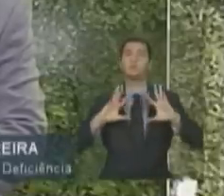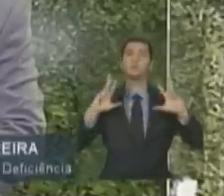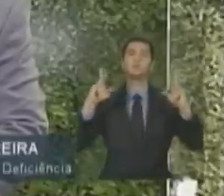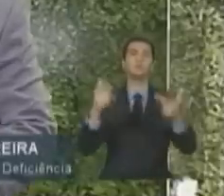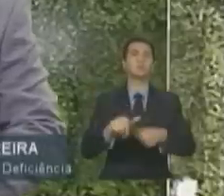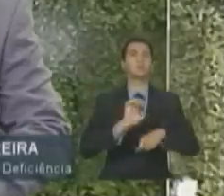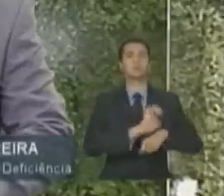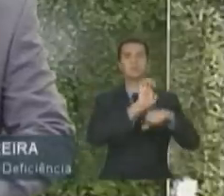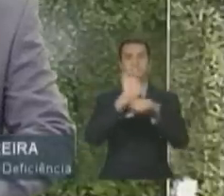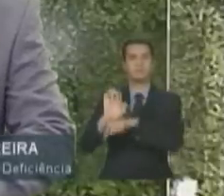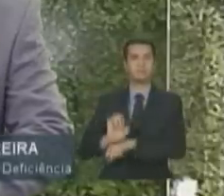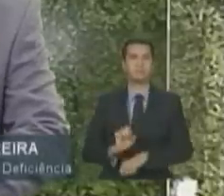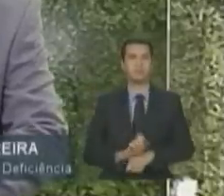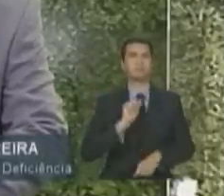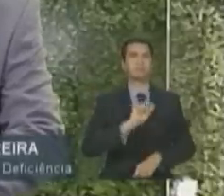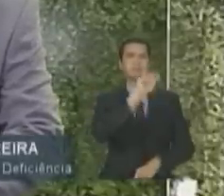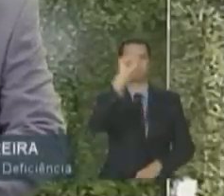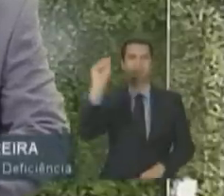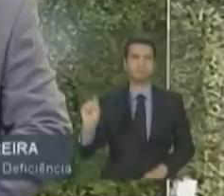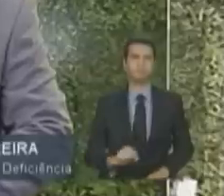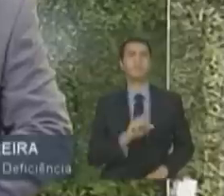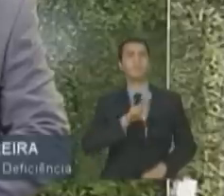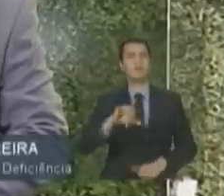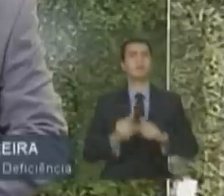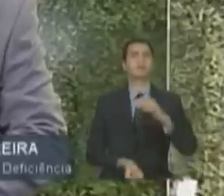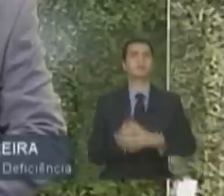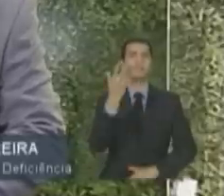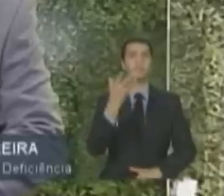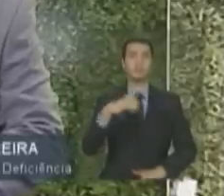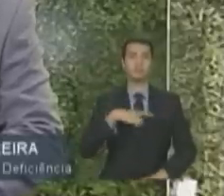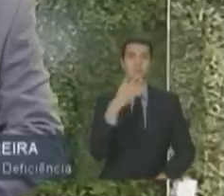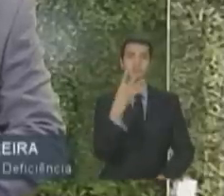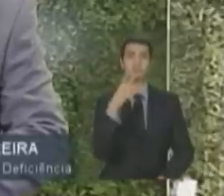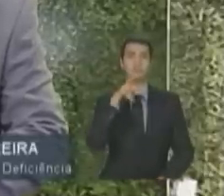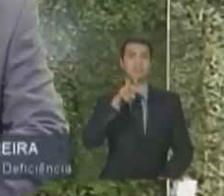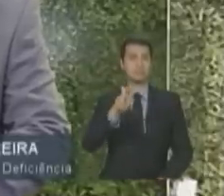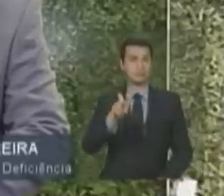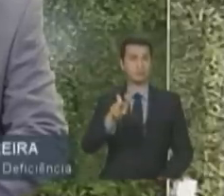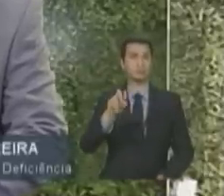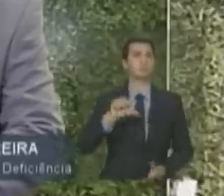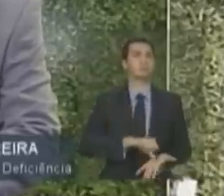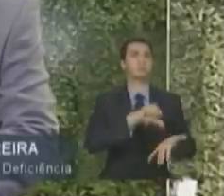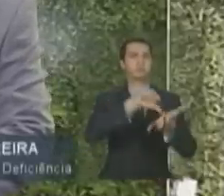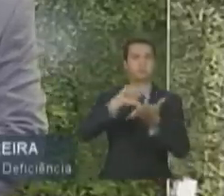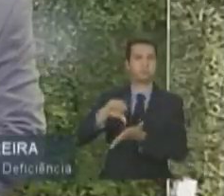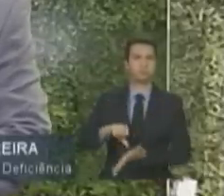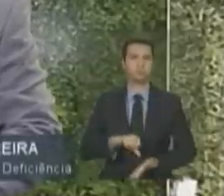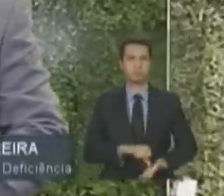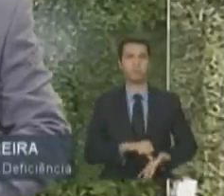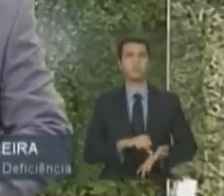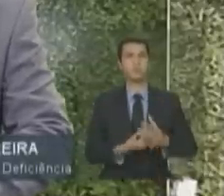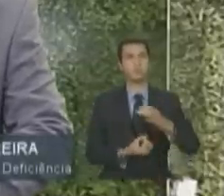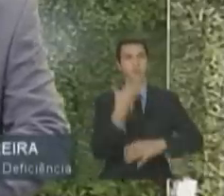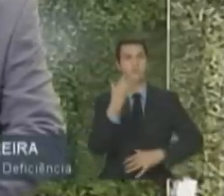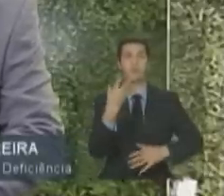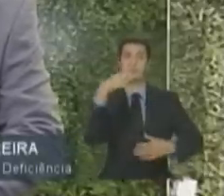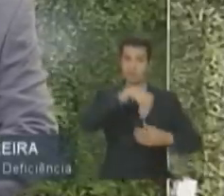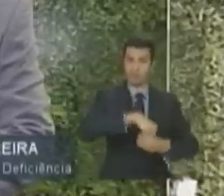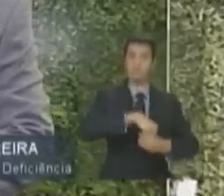centros, que serão 45 centros de referência, de excelência, que estarão dotados de